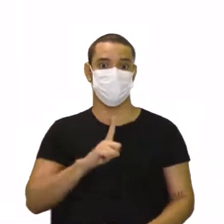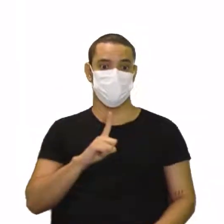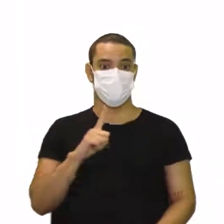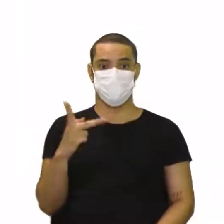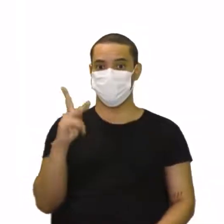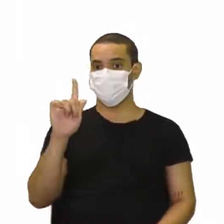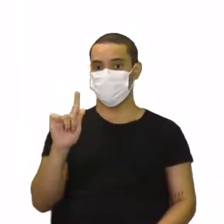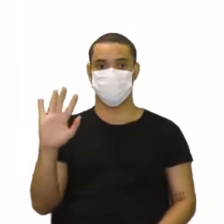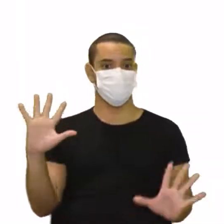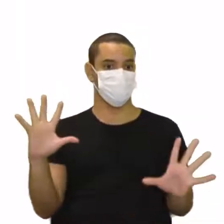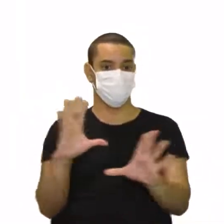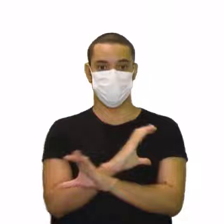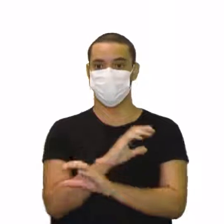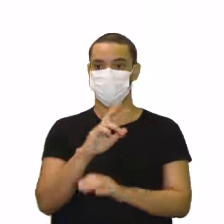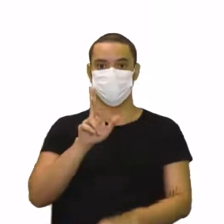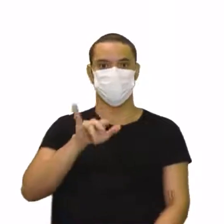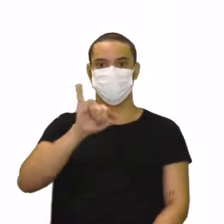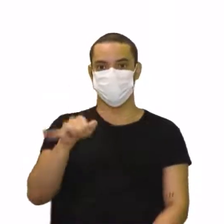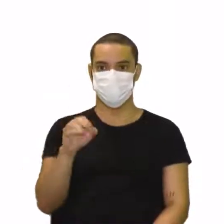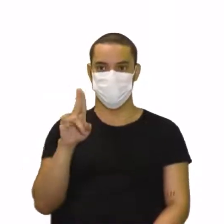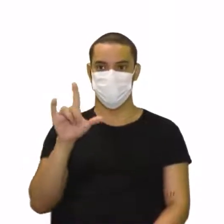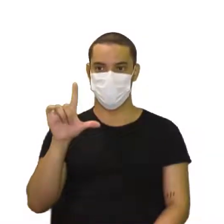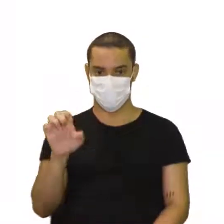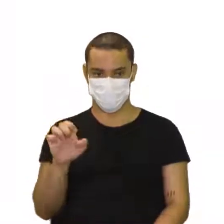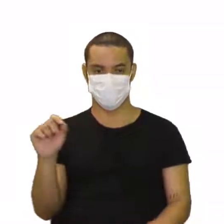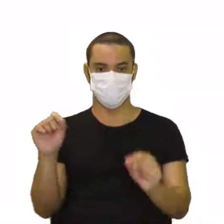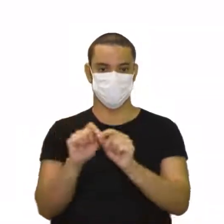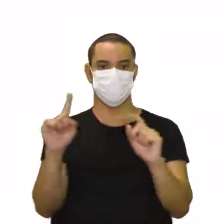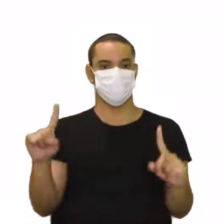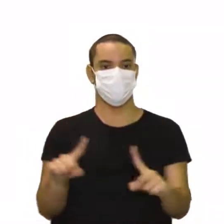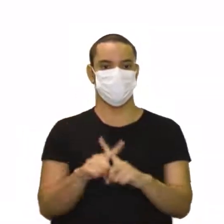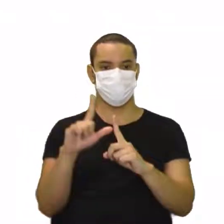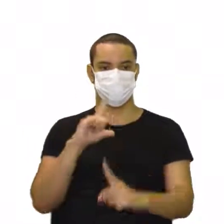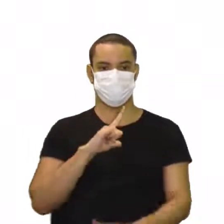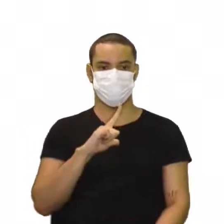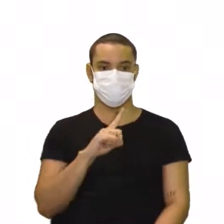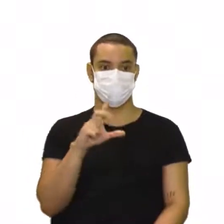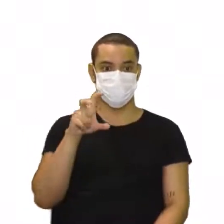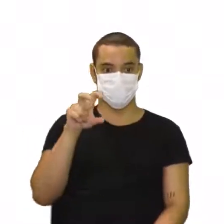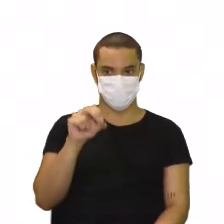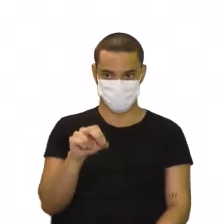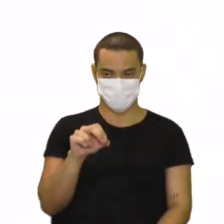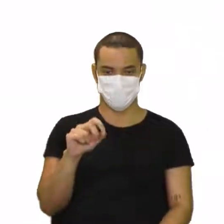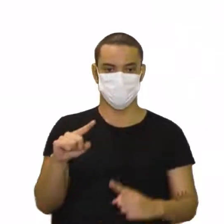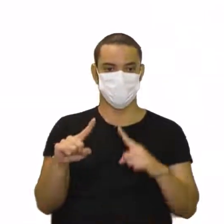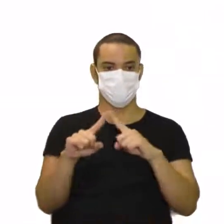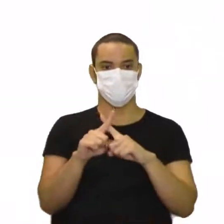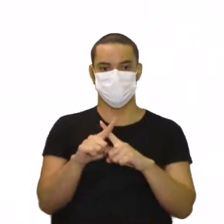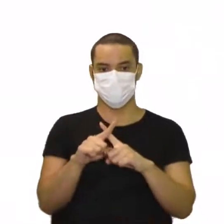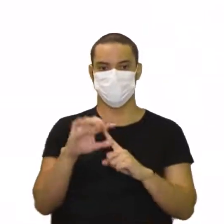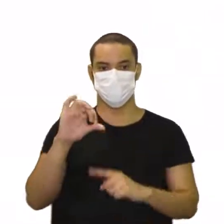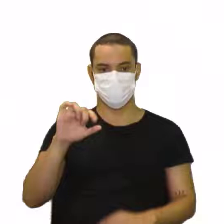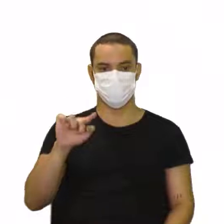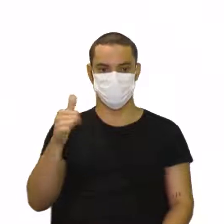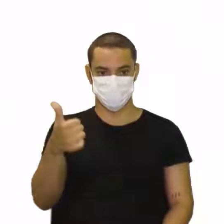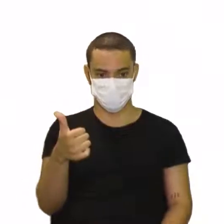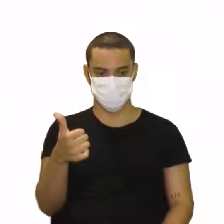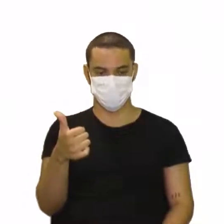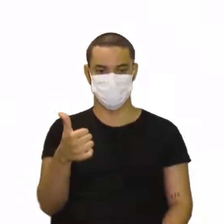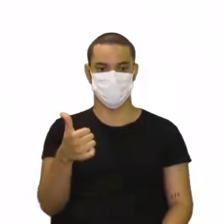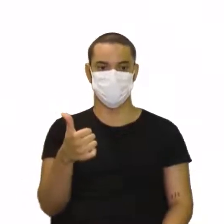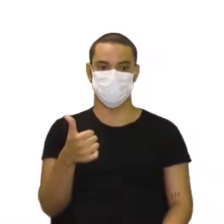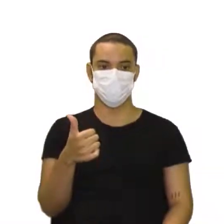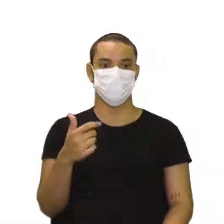Fazendo a multiplicação, você vai ter aqui, ó, 50 vezes 9,1,